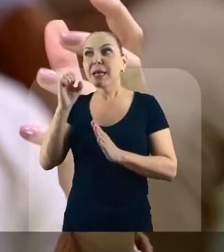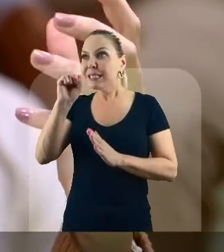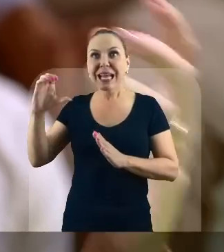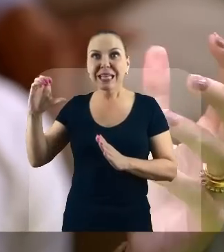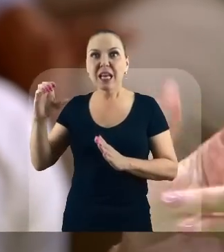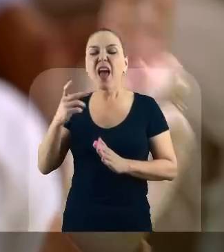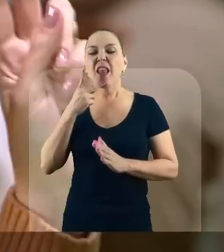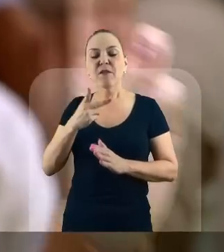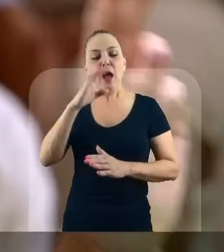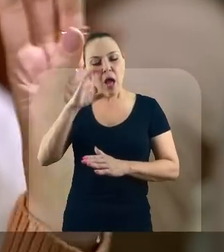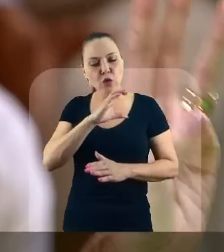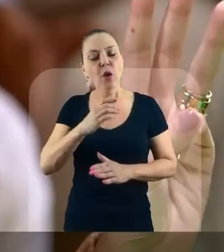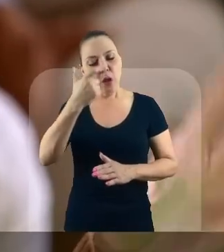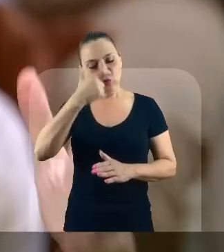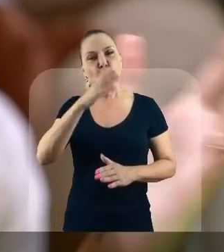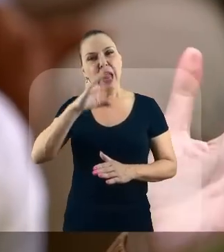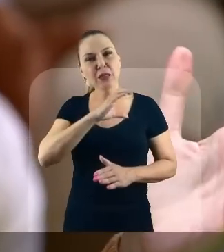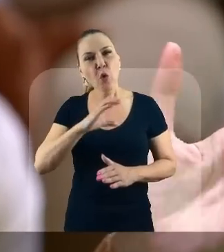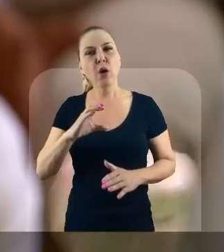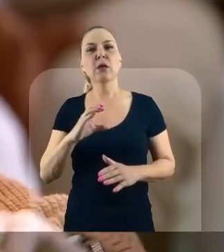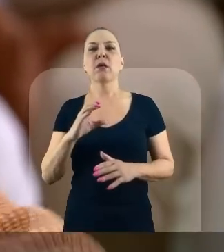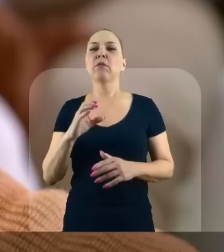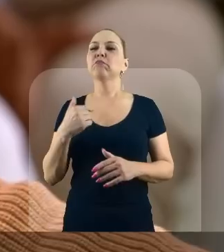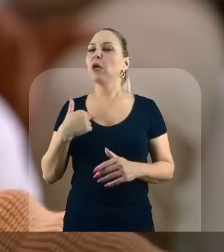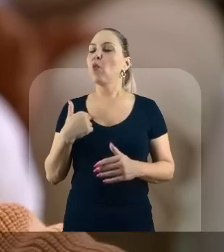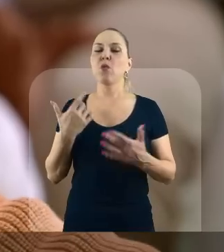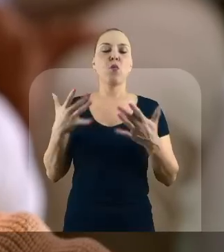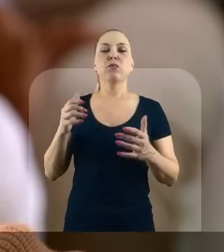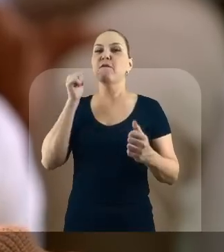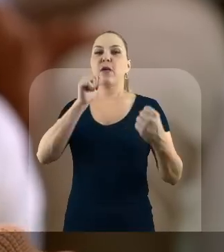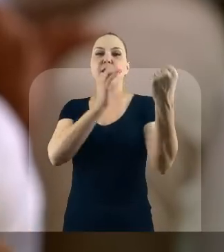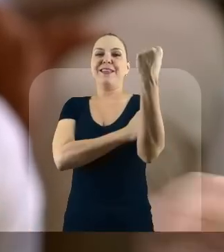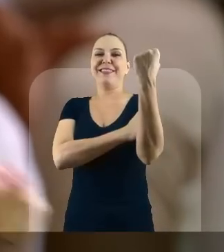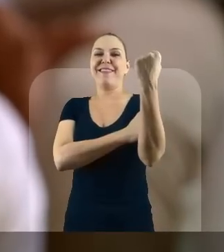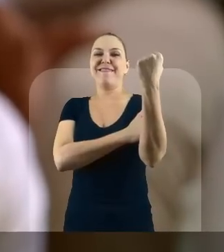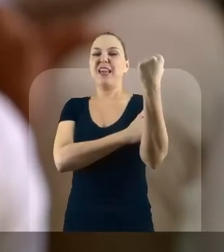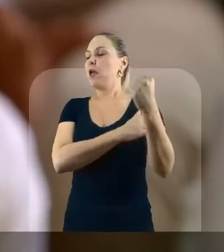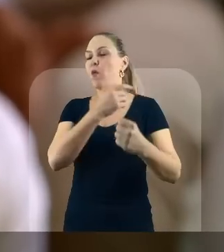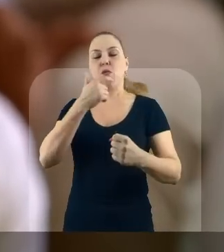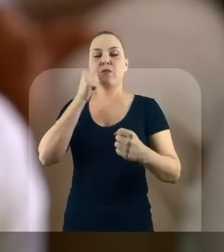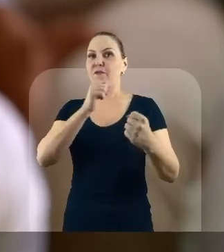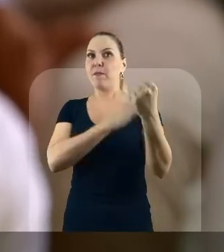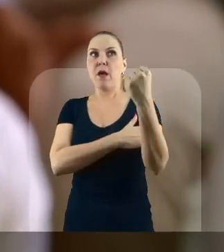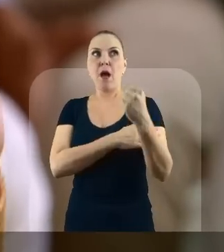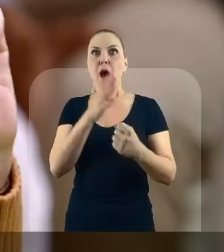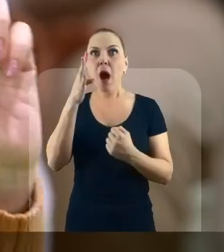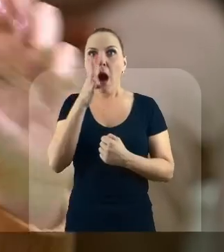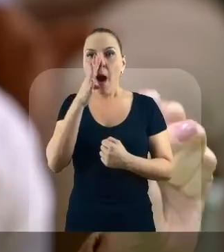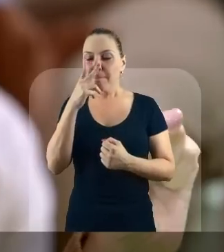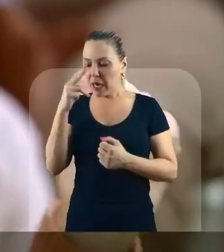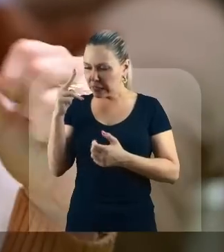é católica, e 2 ou 3 ocasiões ela inclusive disse, eu renego, eu não sou feminista. Então é muito impressionante isso,